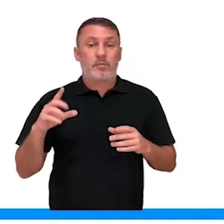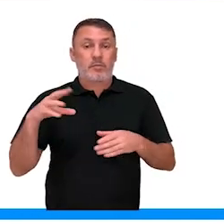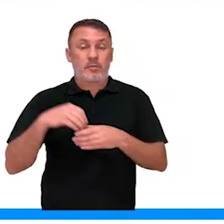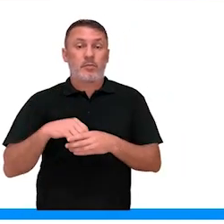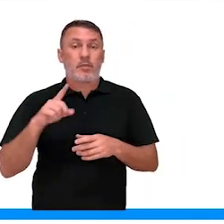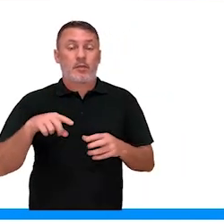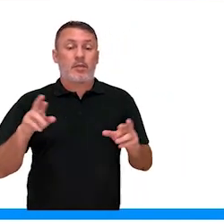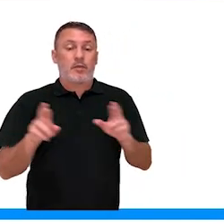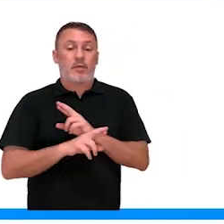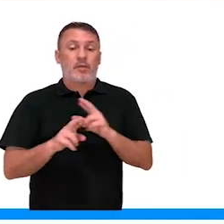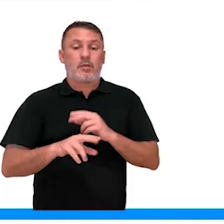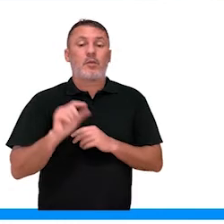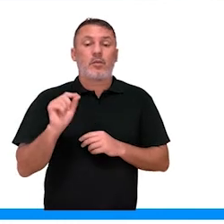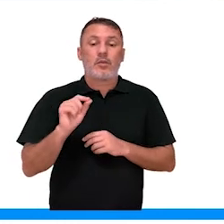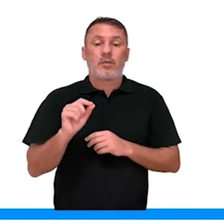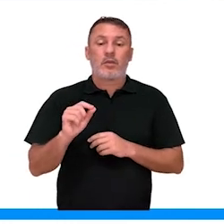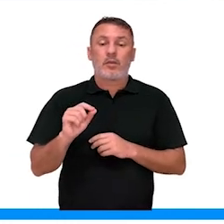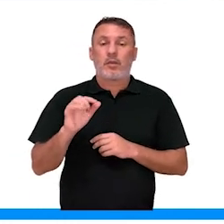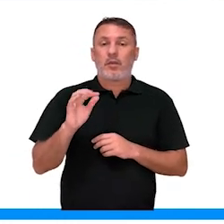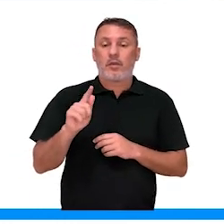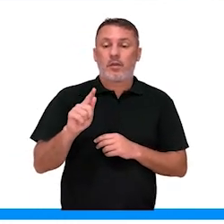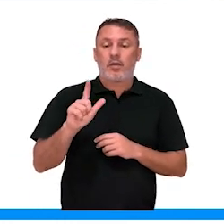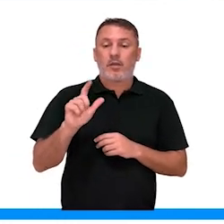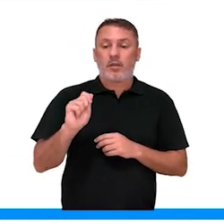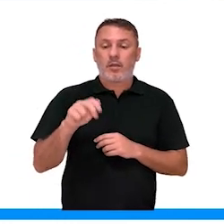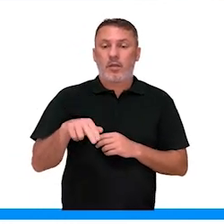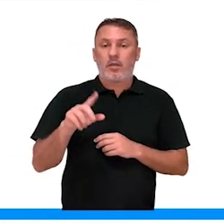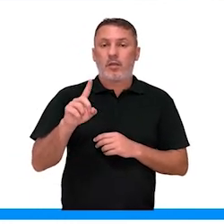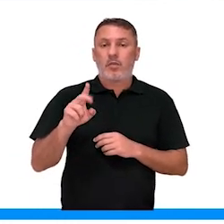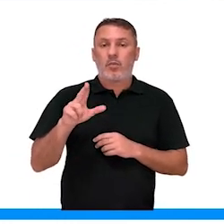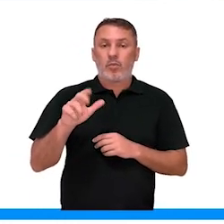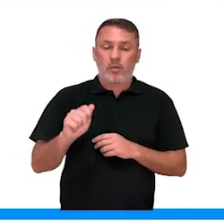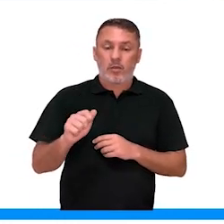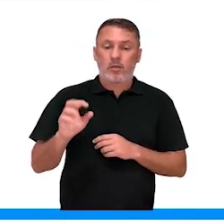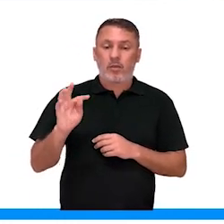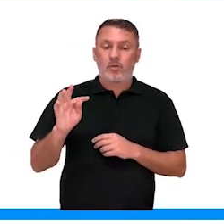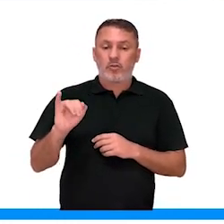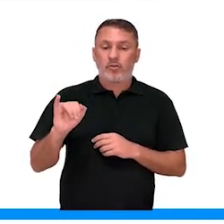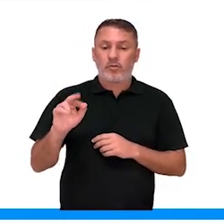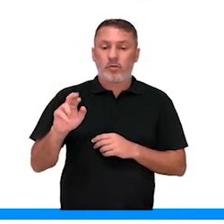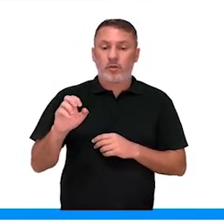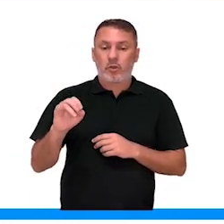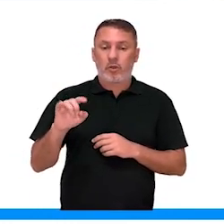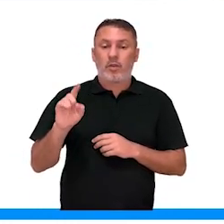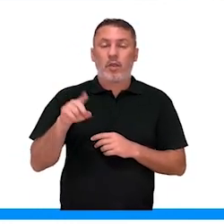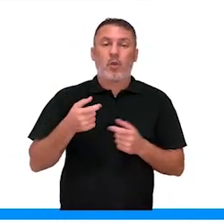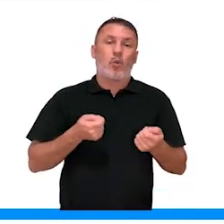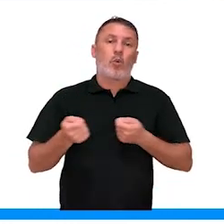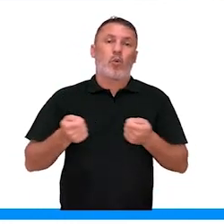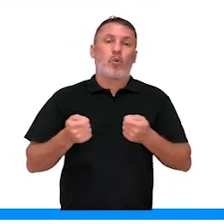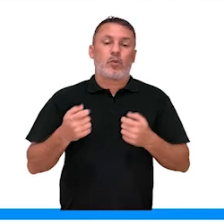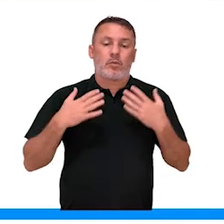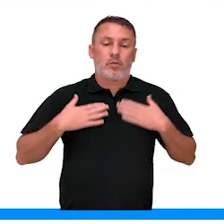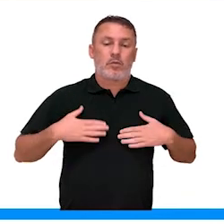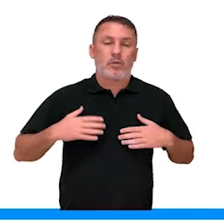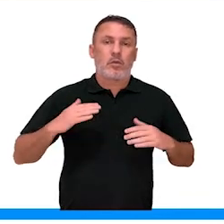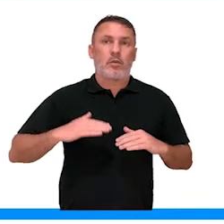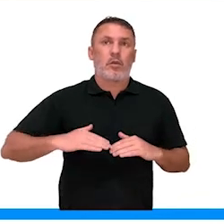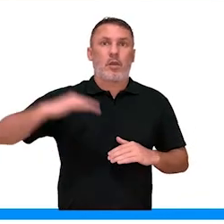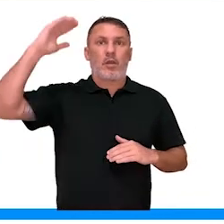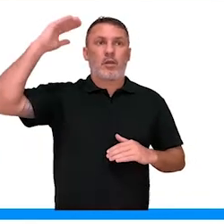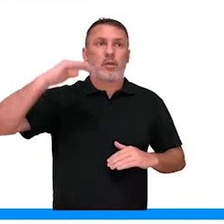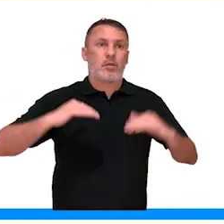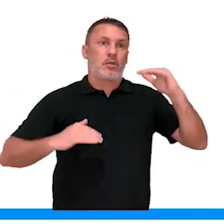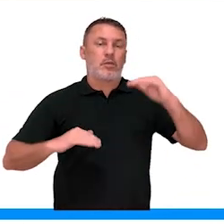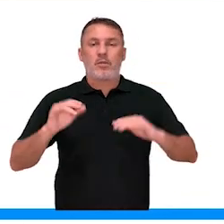está relacionado com a nossa glândula tireoide. Ele que vai ser o hormônio que vai fazer parte do controle do nosso